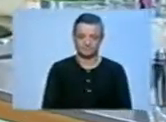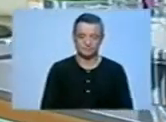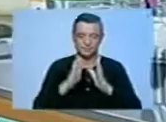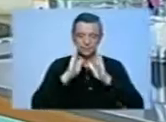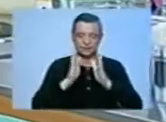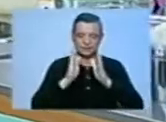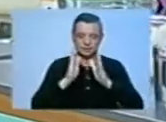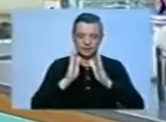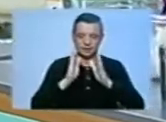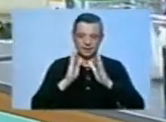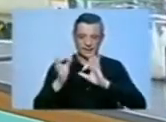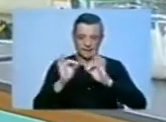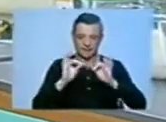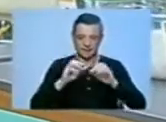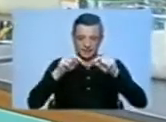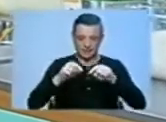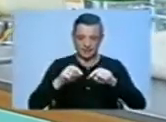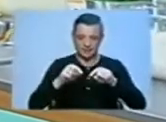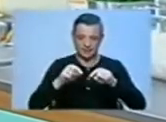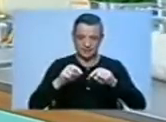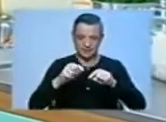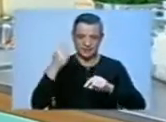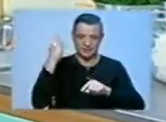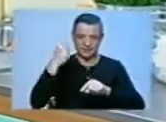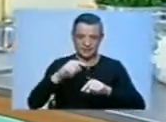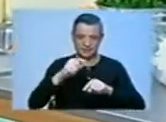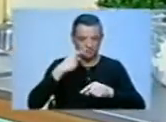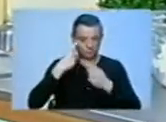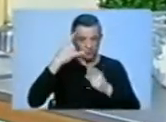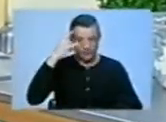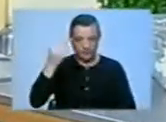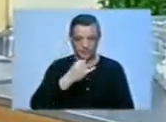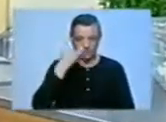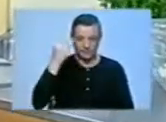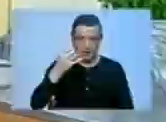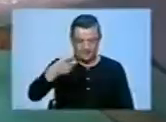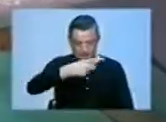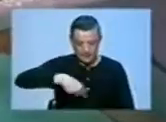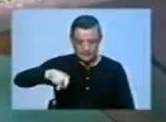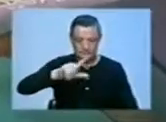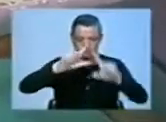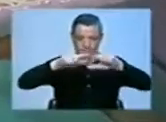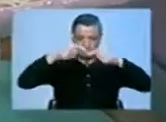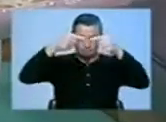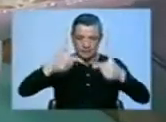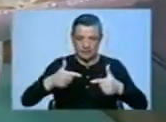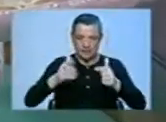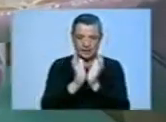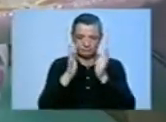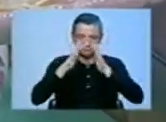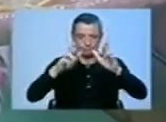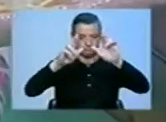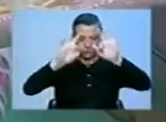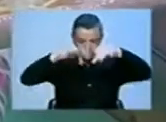fez isso não vai faltar um símbolo histórico da praça e sim e eles já um bom fim de semana